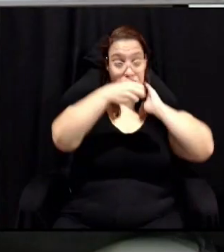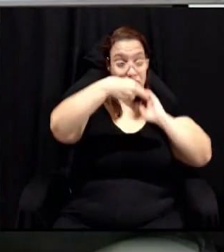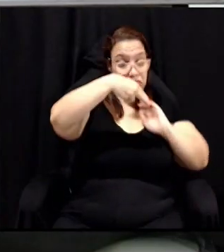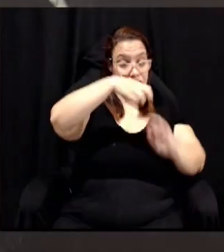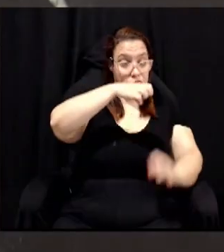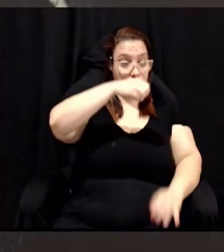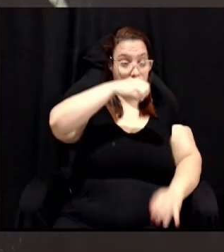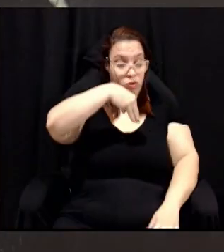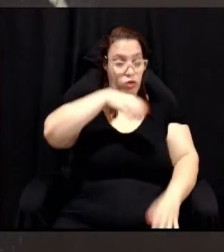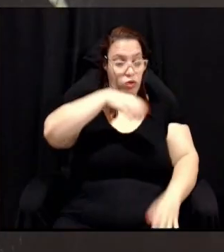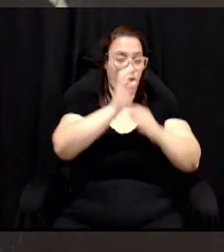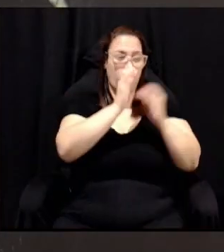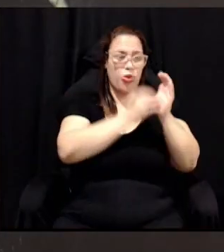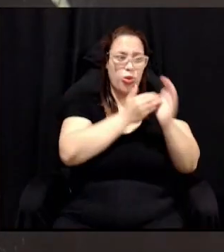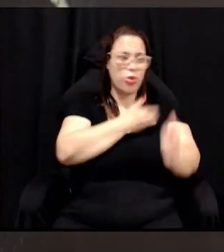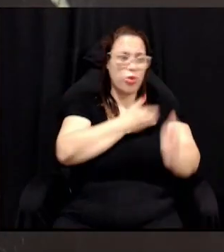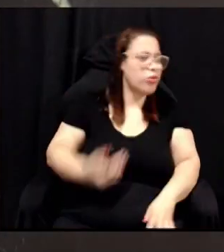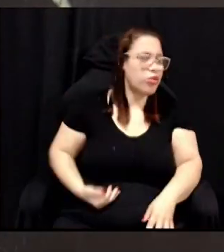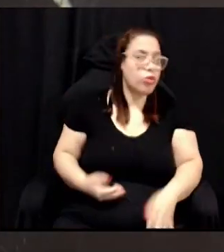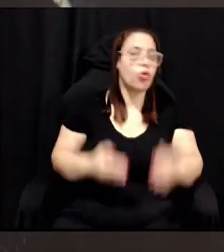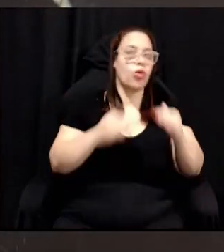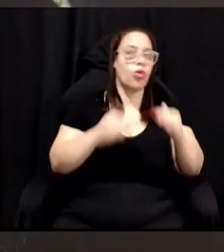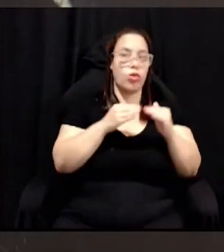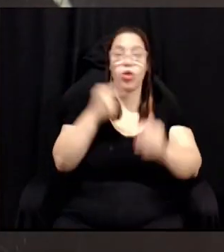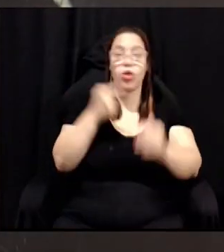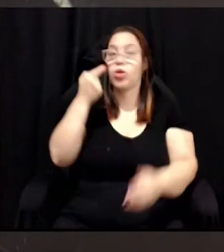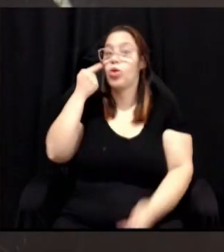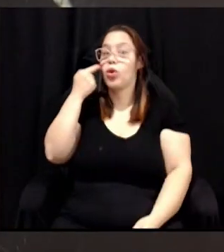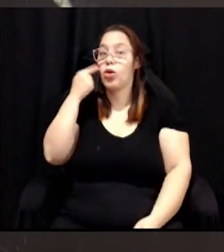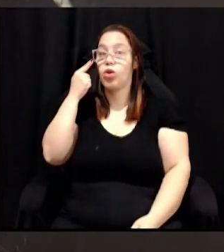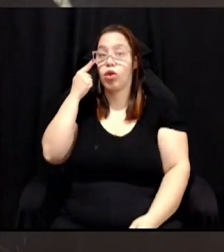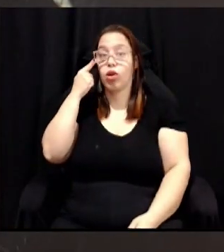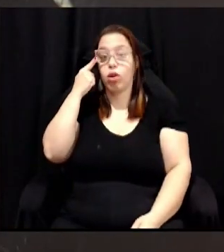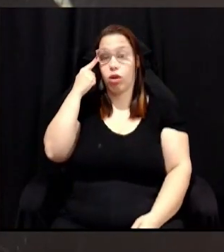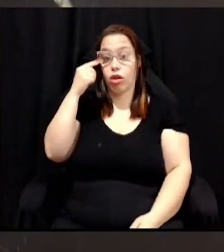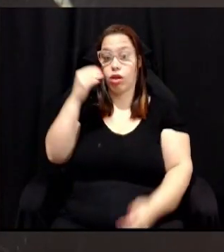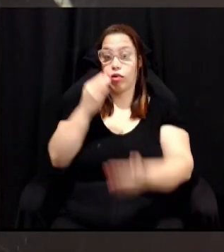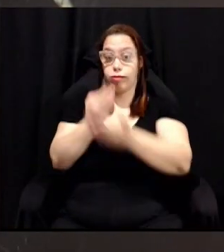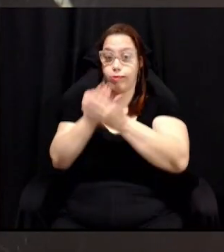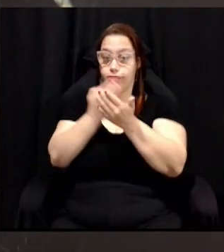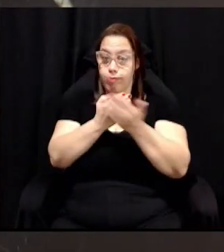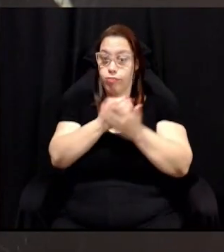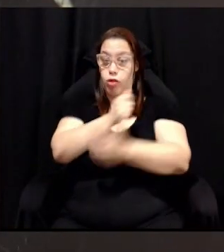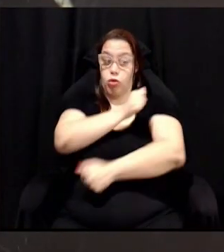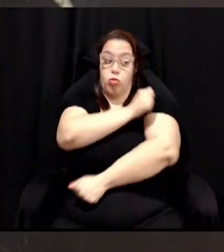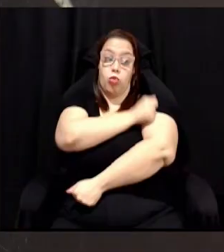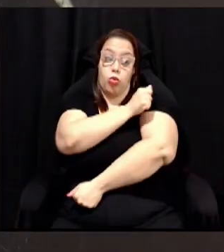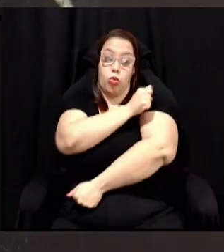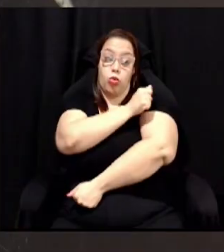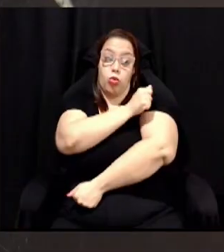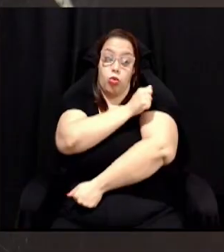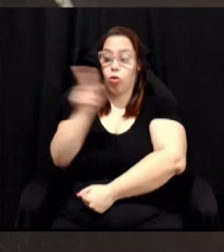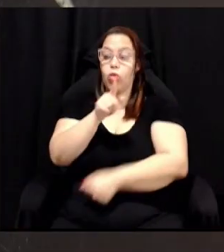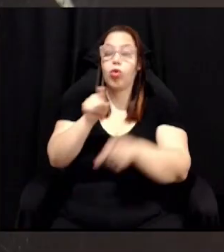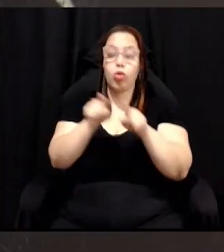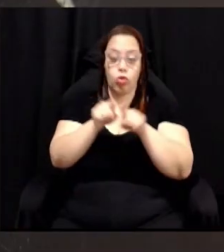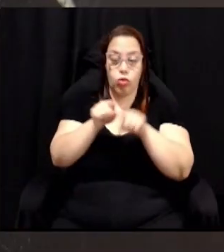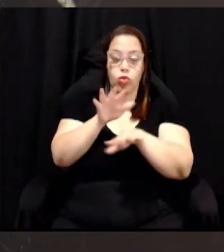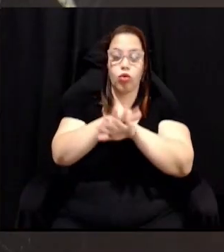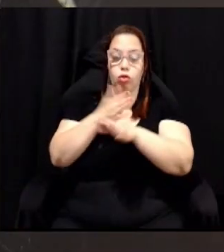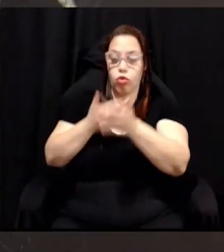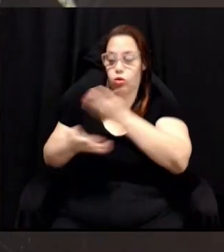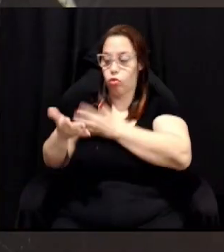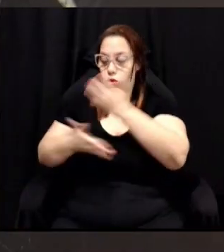público? Com certeza. Olha, estudar matemática, o que eu sempre falo para os meus alunos e muitos professores também de matemática compartilham da mesma opinião do que